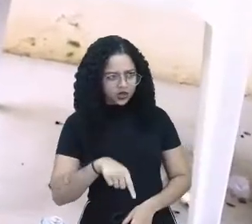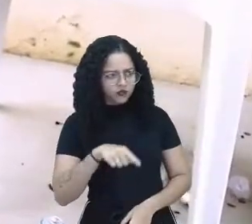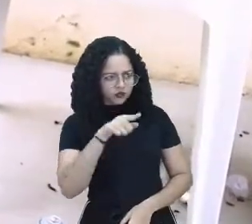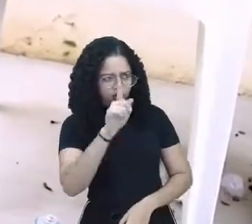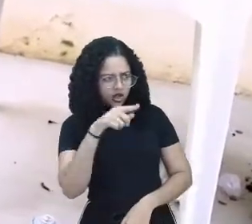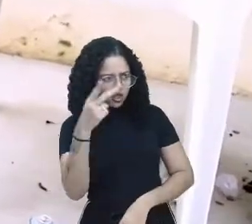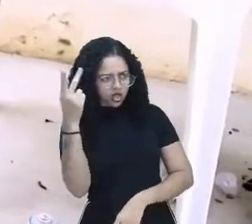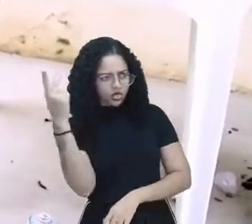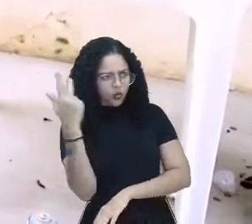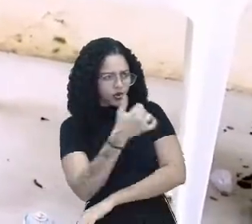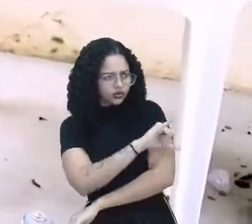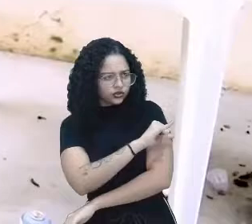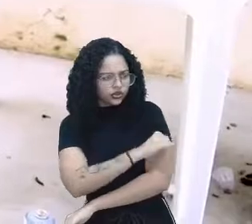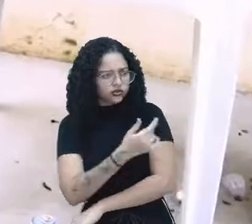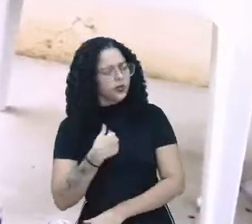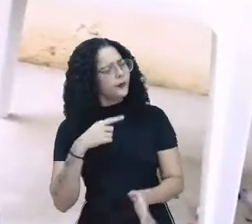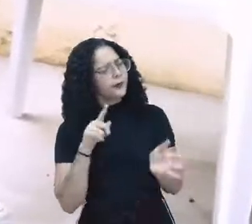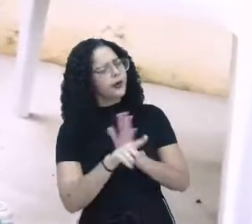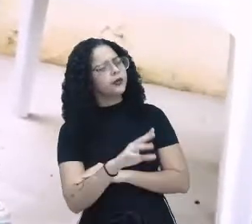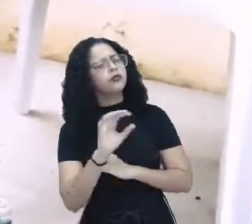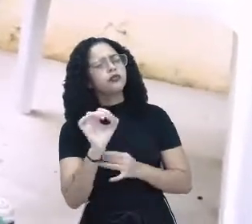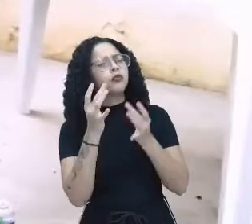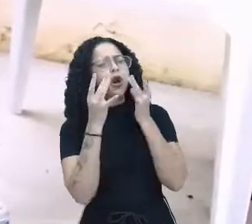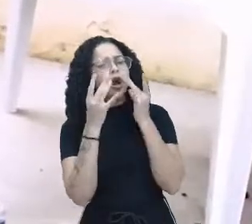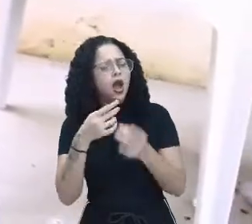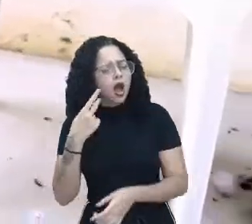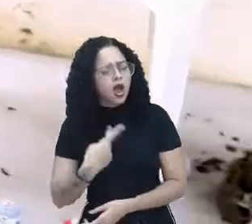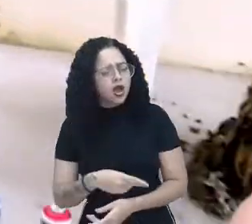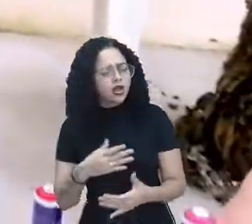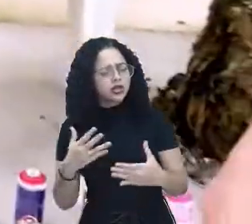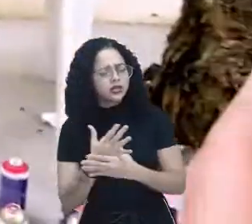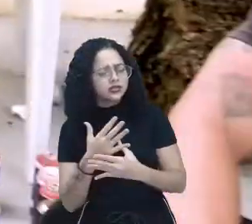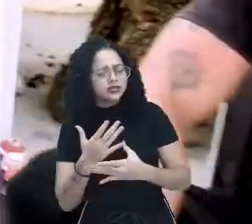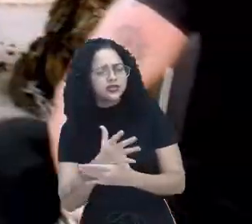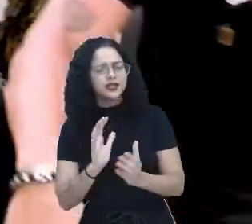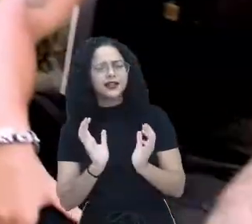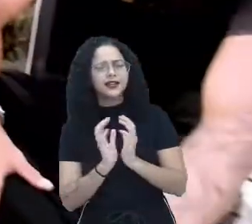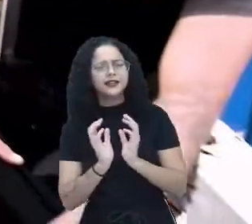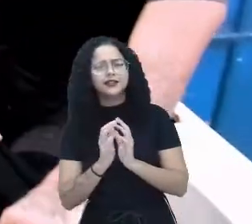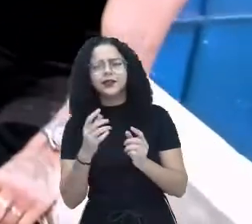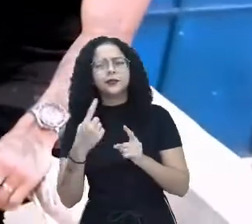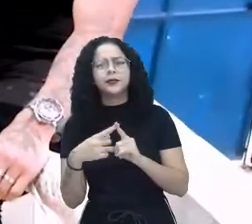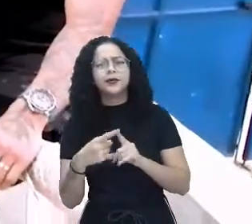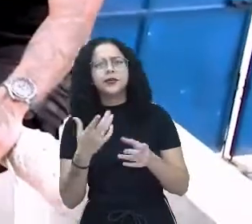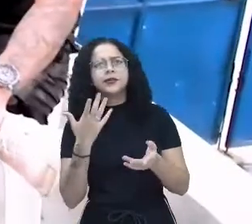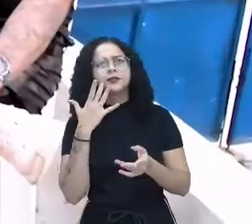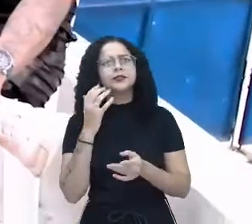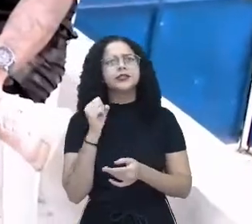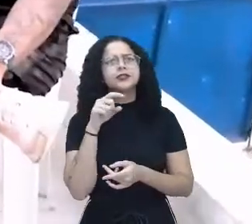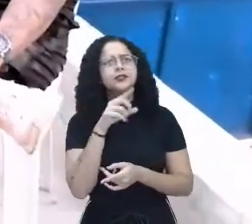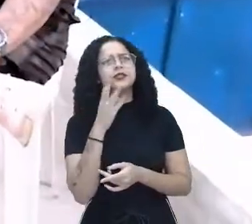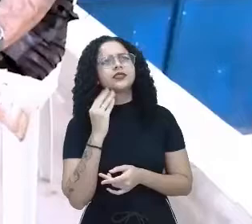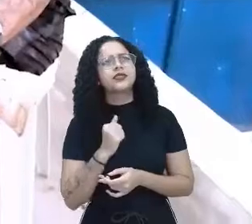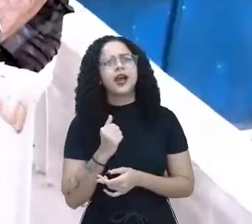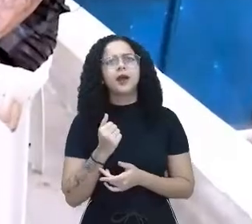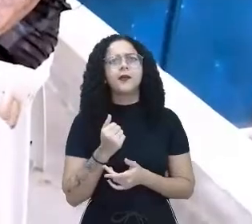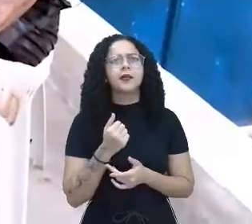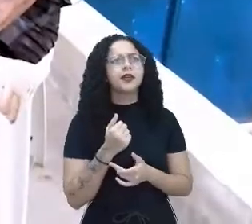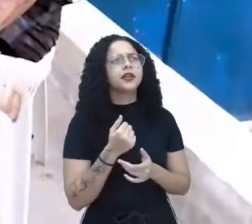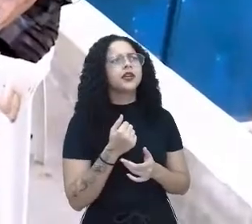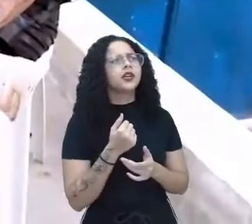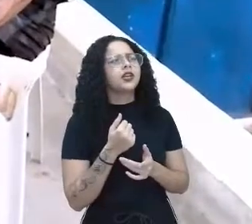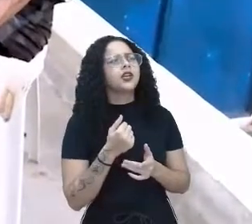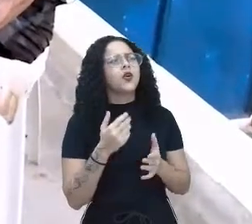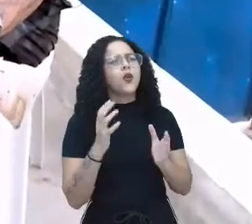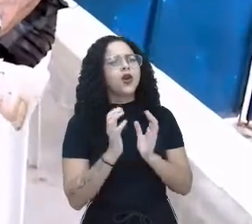Janeiro. E aí eu te pergunto, o que te chamou a atenção aqui na nossa terrinha? Porque não sei se você sabe, mas o recifense ele é bairrista.